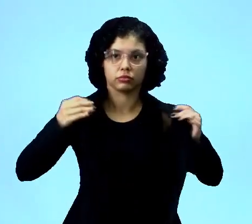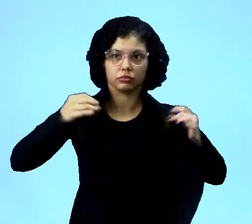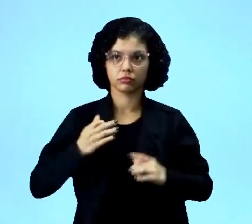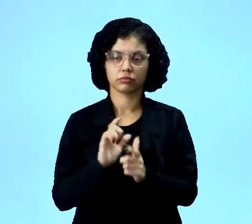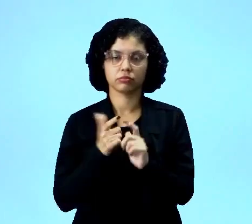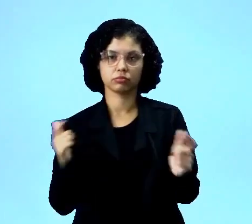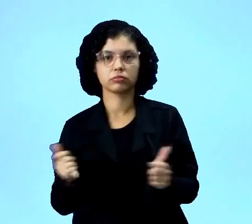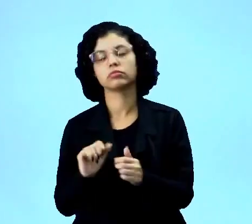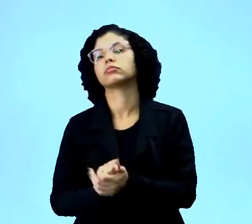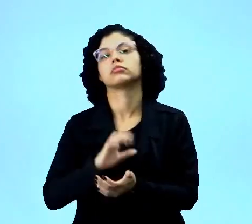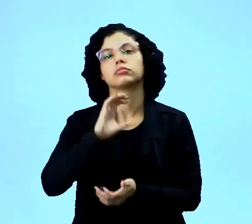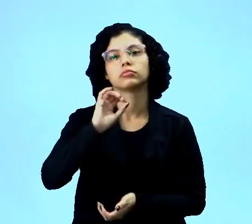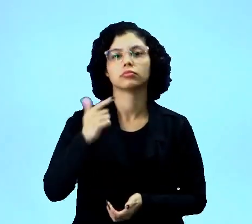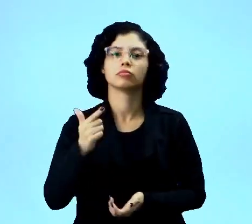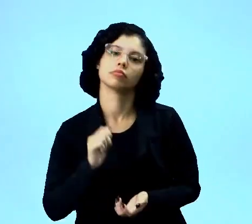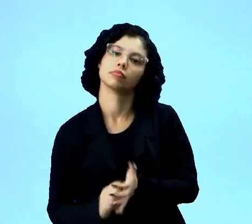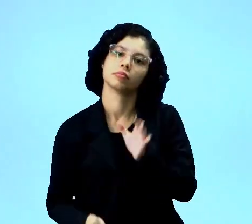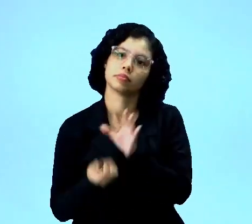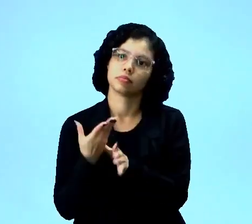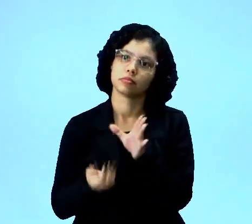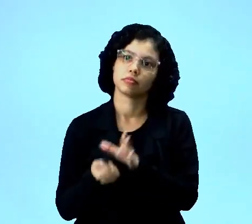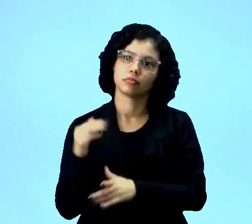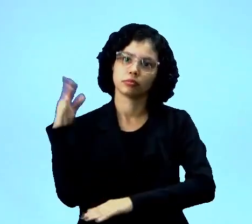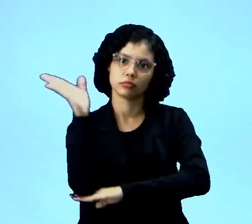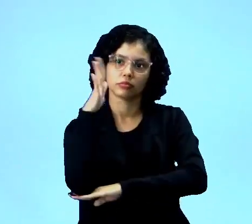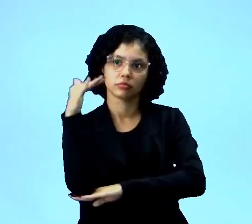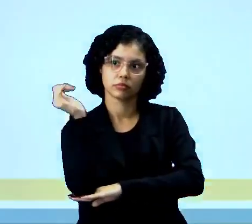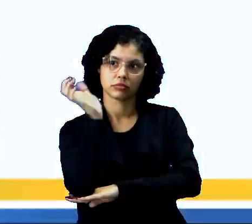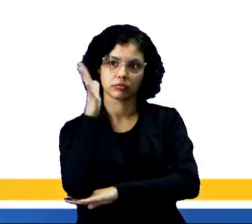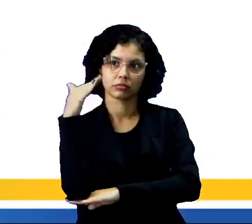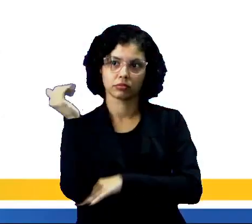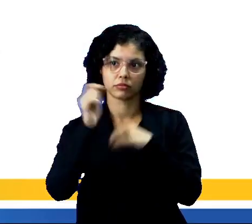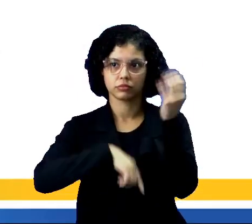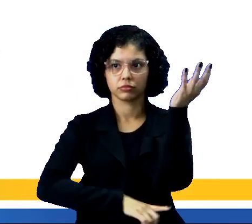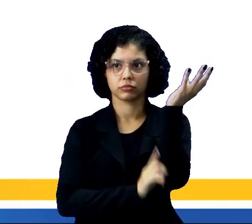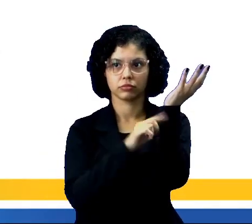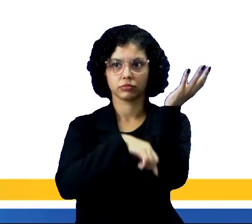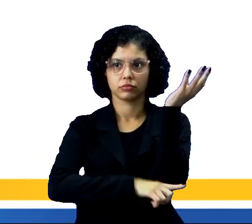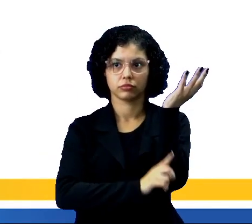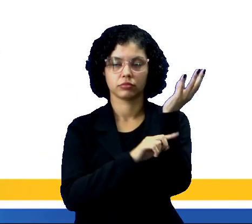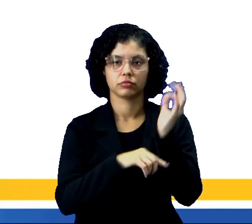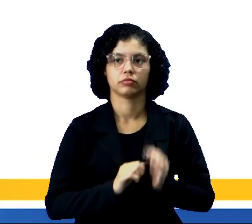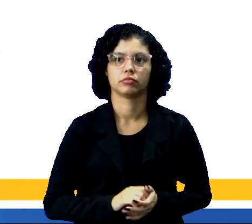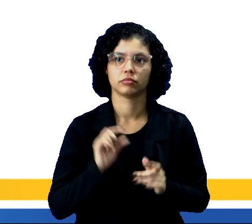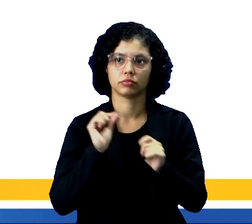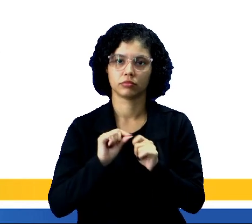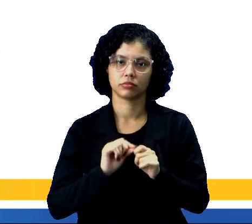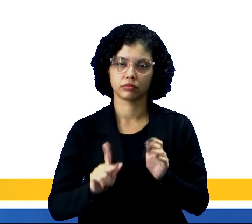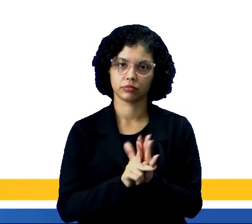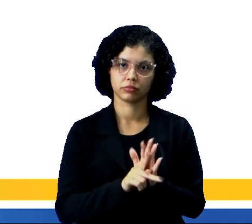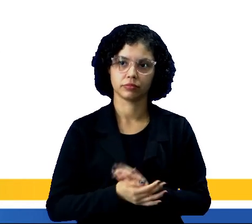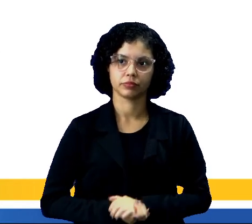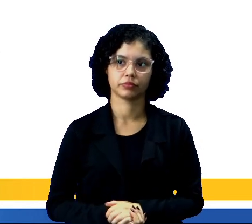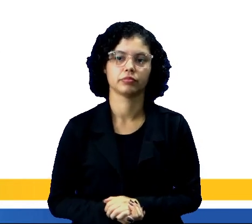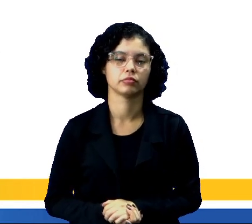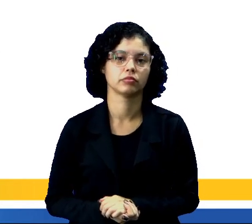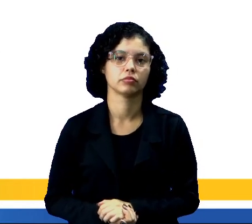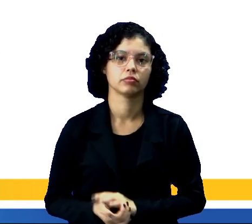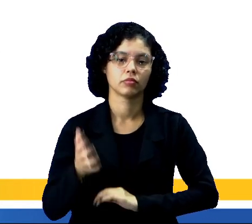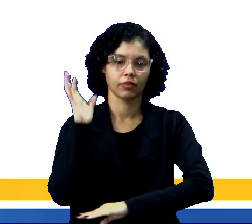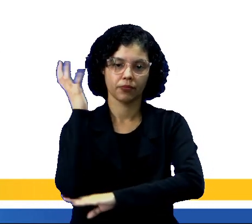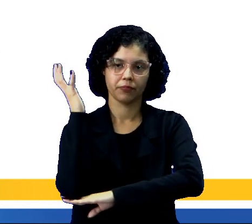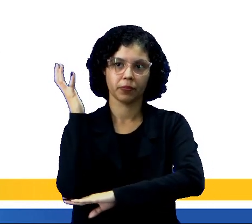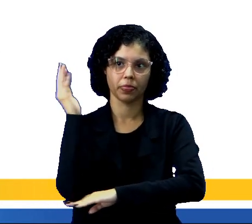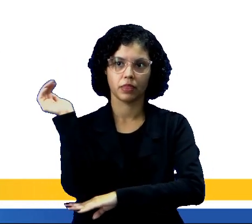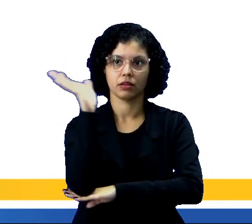que a maior parte do oxigênio é produzido pela fotossíntese, feita, então, pelas algas. Nas plantas e